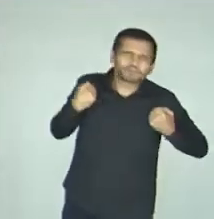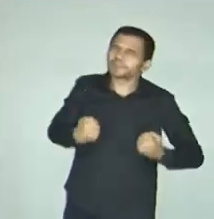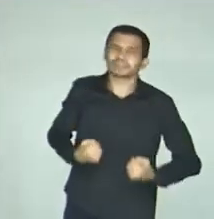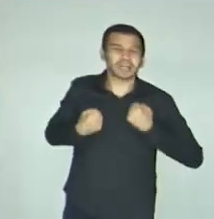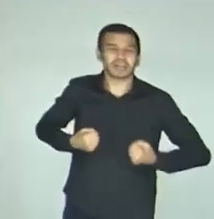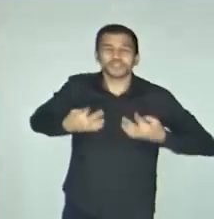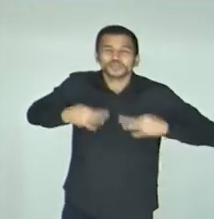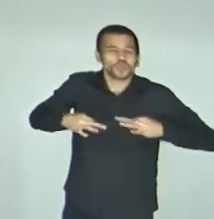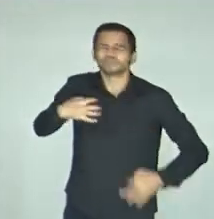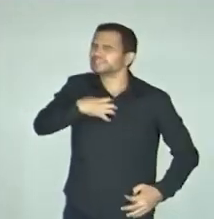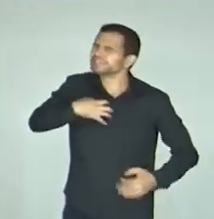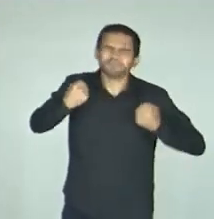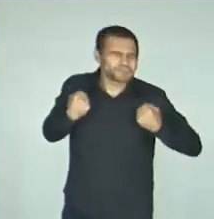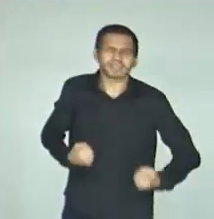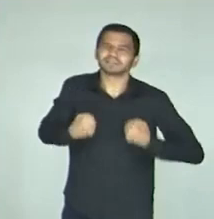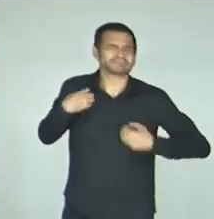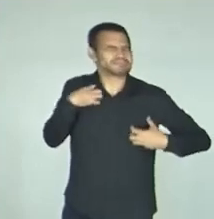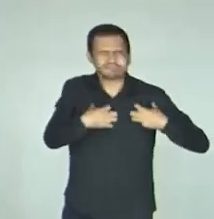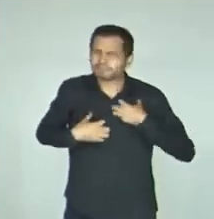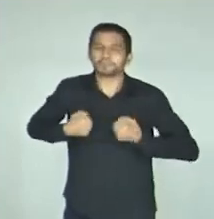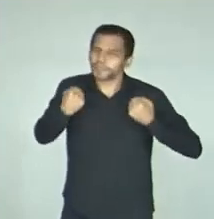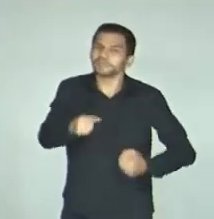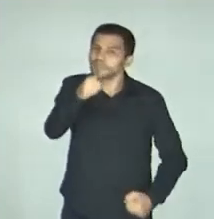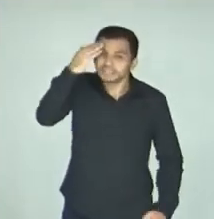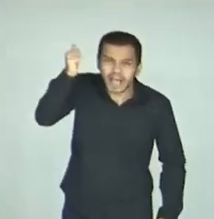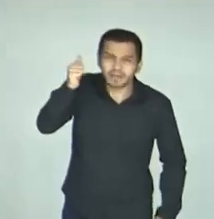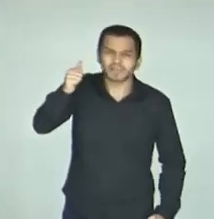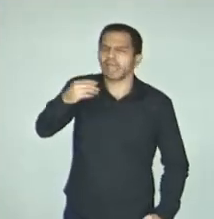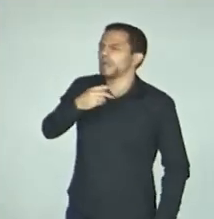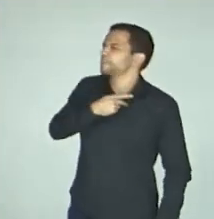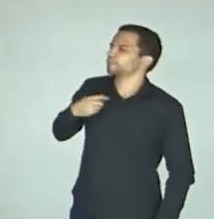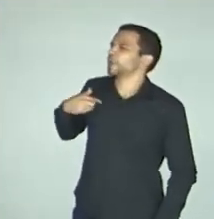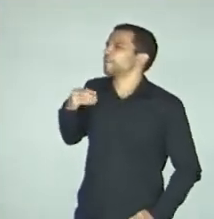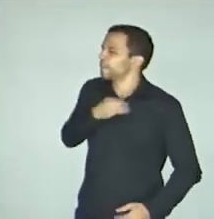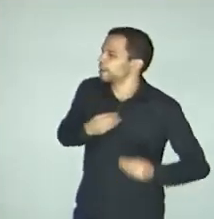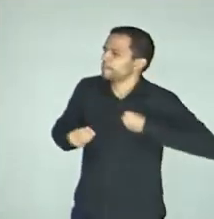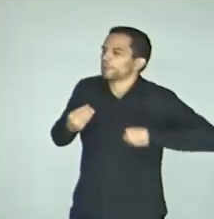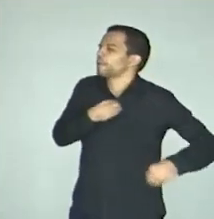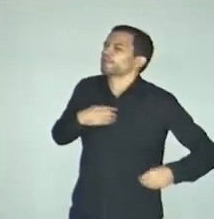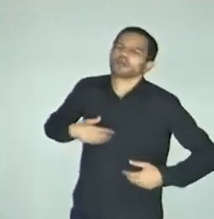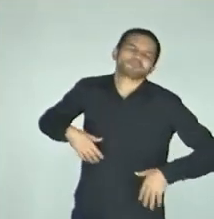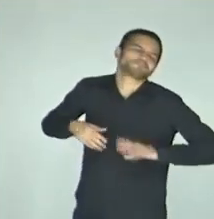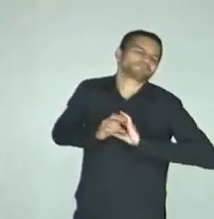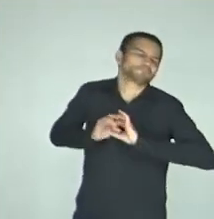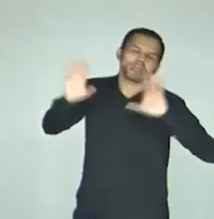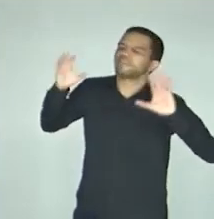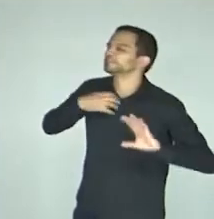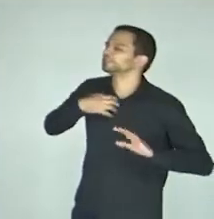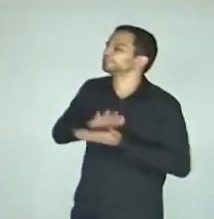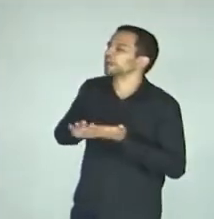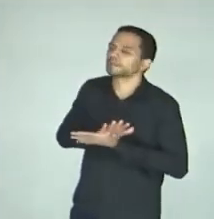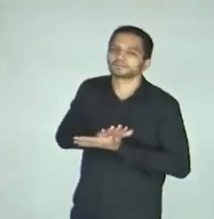tu és vou estar a pastor eu pego o peco peco e não tô nem aí então Querido